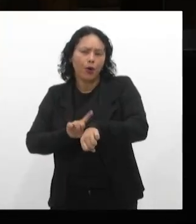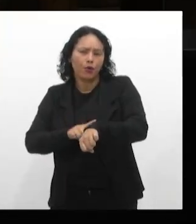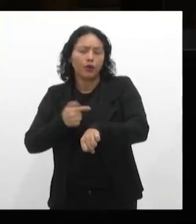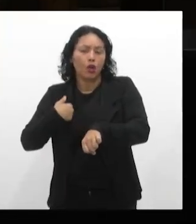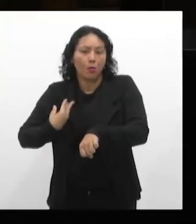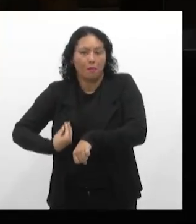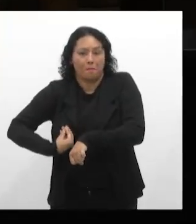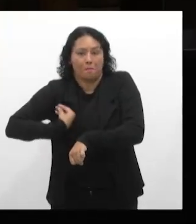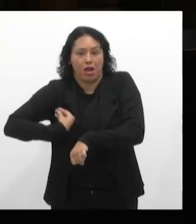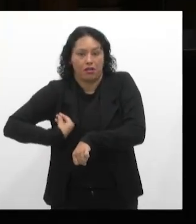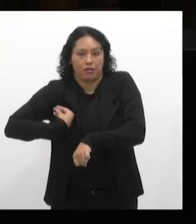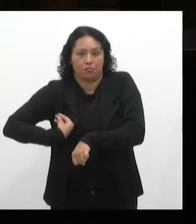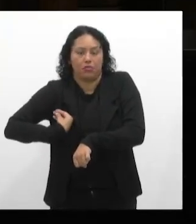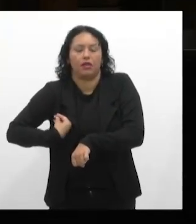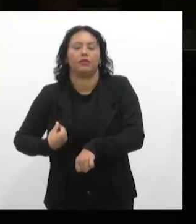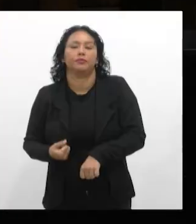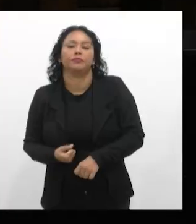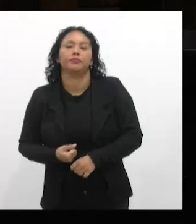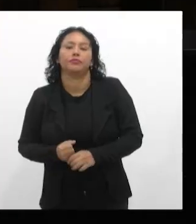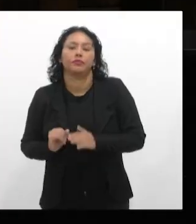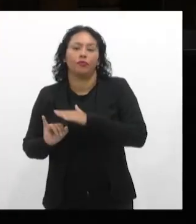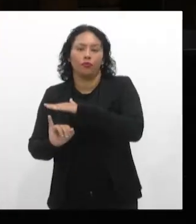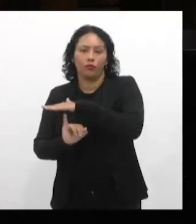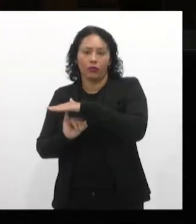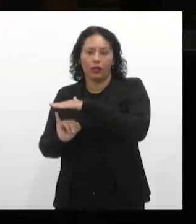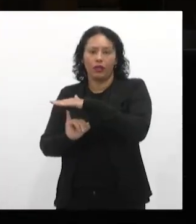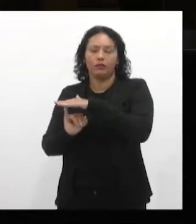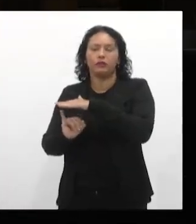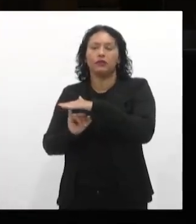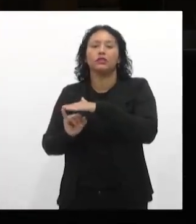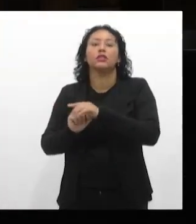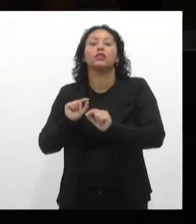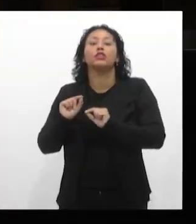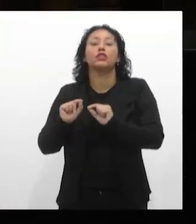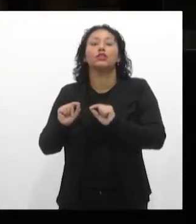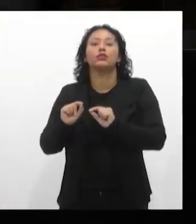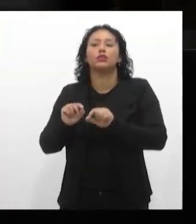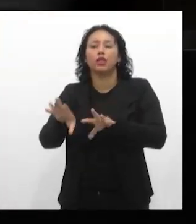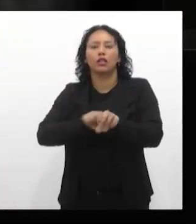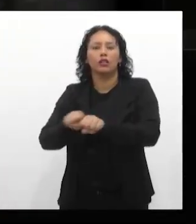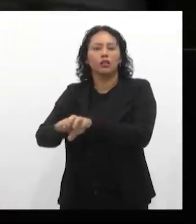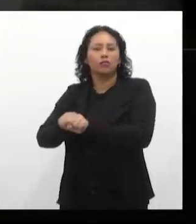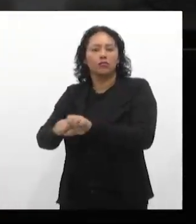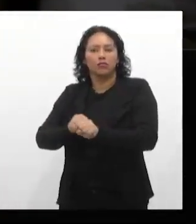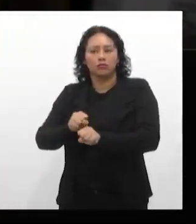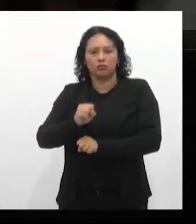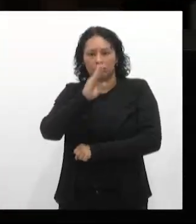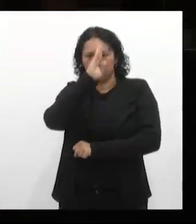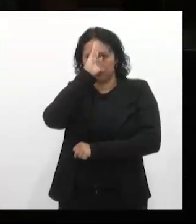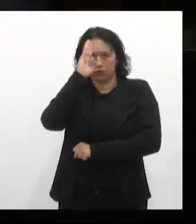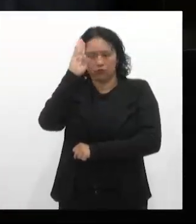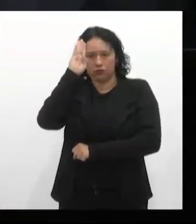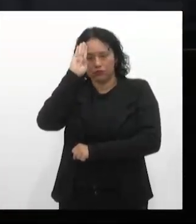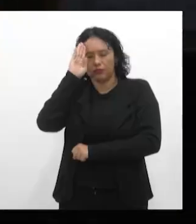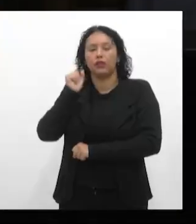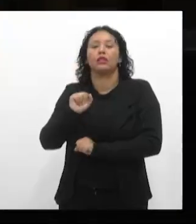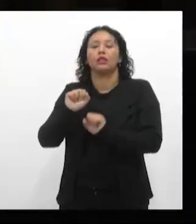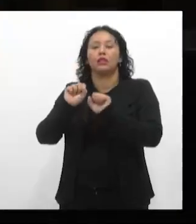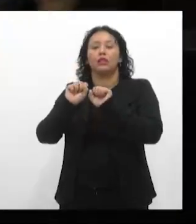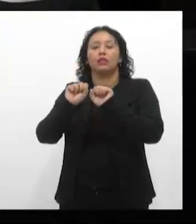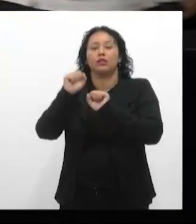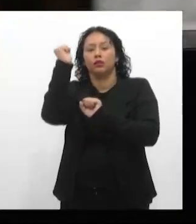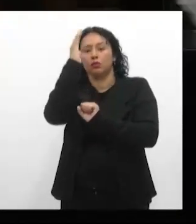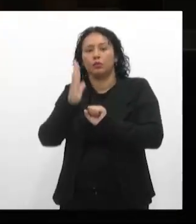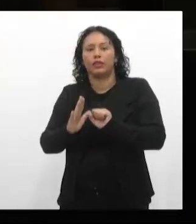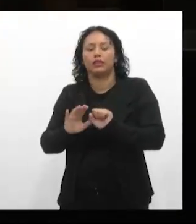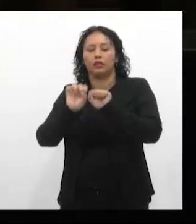participei no Instituto de Magistrados do Brasil de um seminário para tratar a respeito do